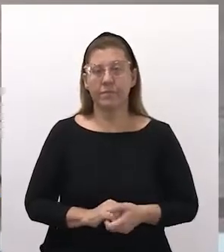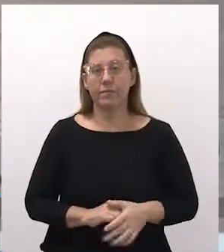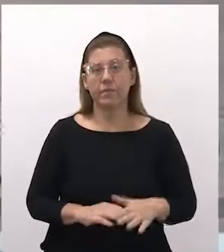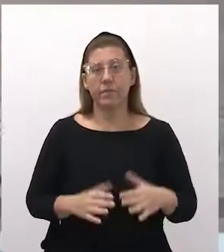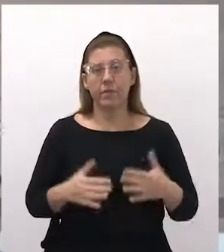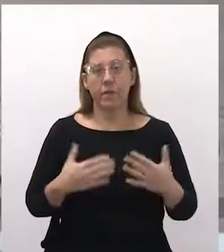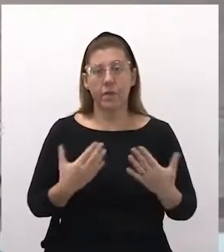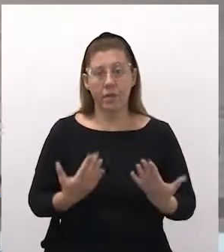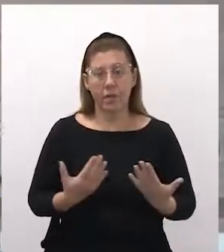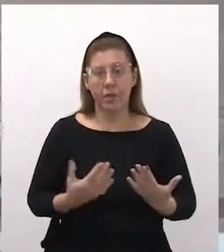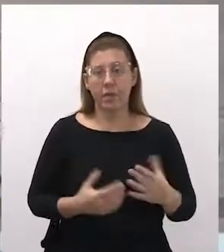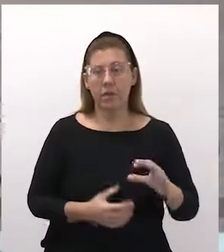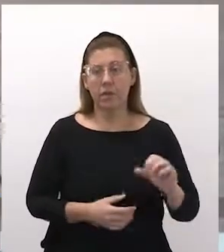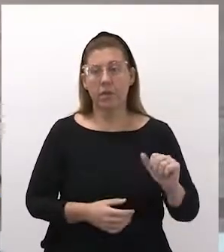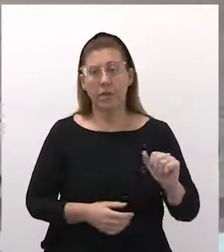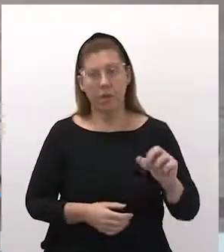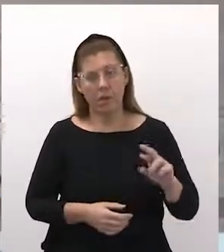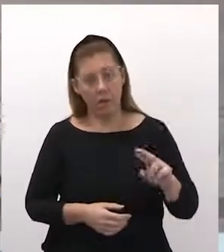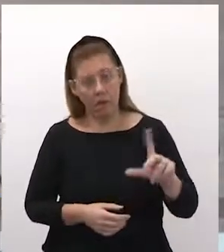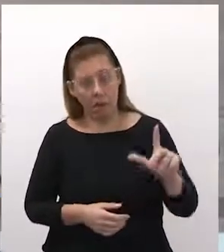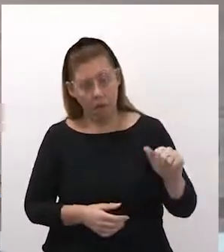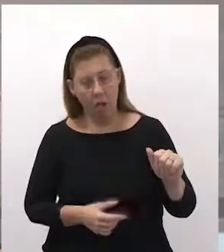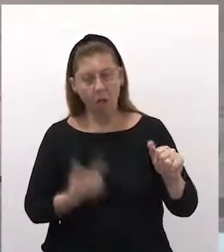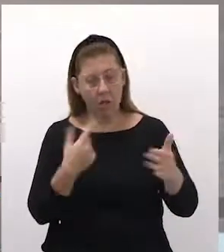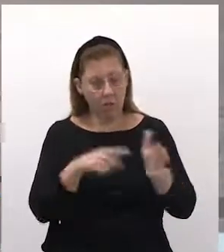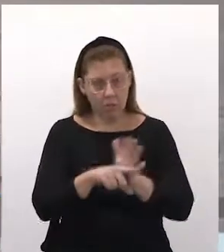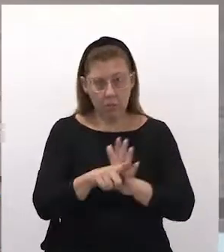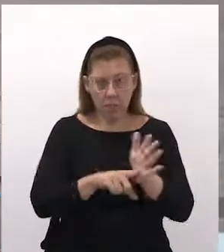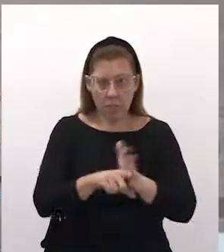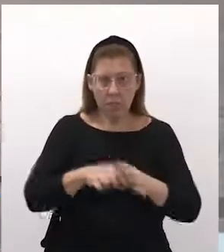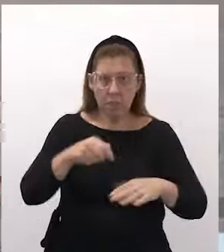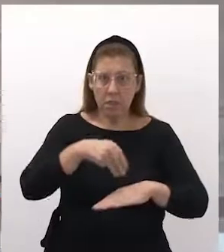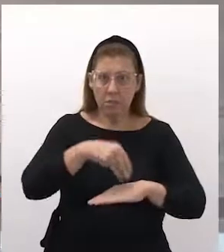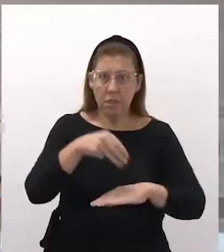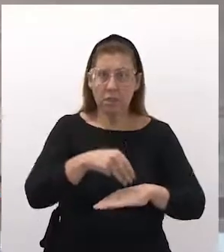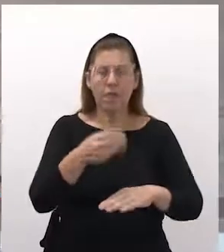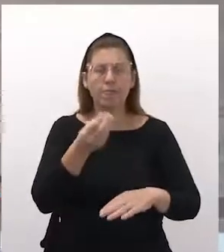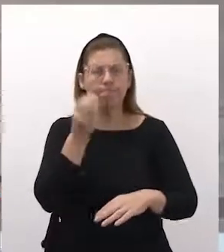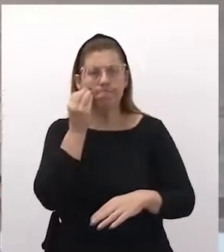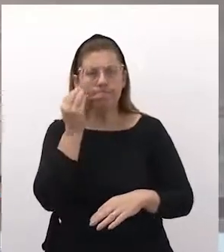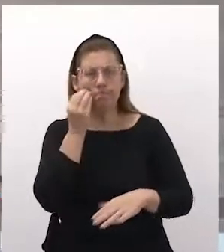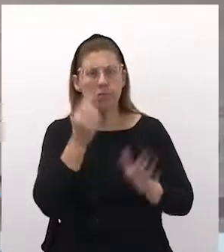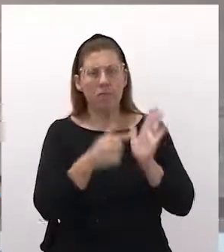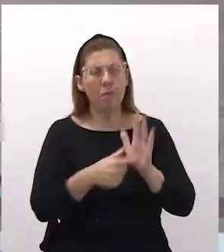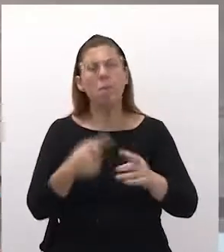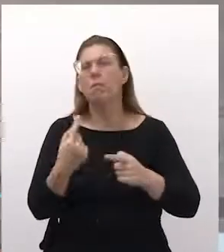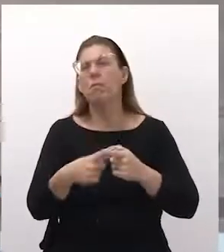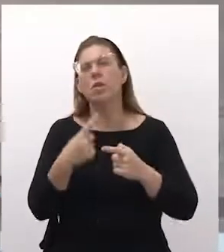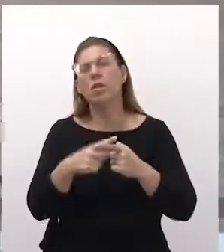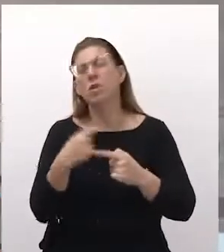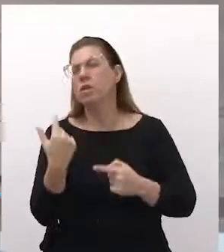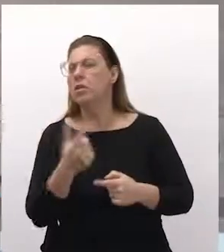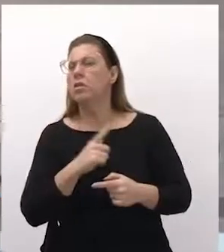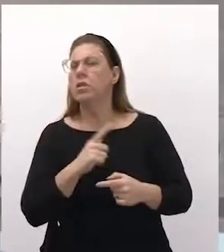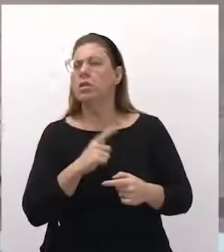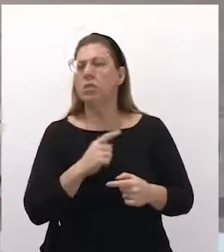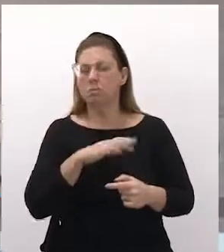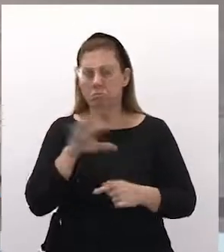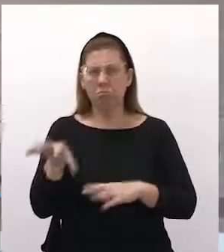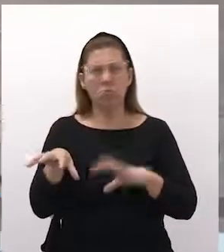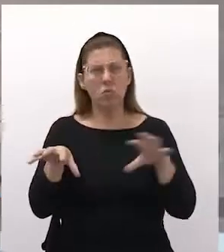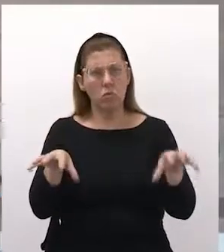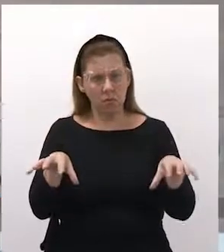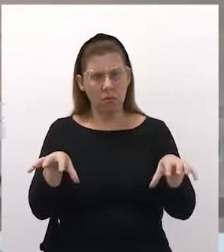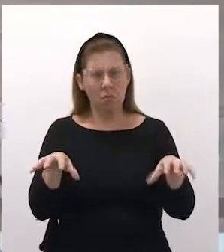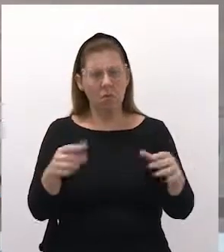E a Carla Avellini, nessa pesquisa dela de mestrado, ela vai tentar entender isso, mas por que, se a gente tem essas duas normas